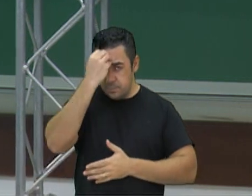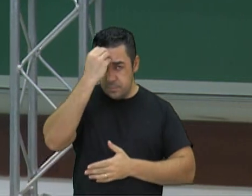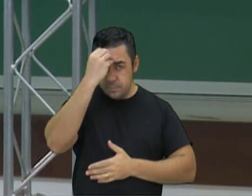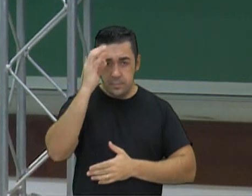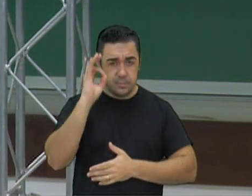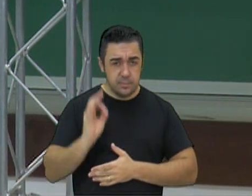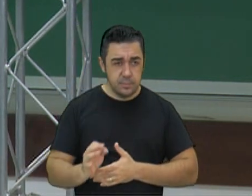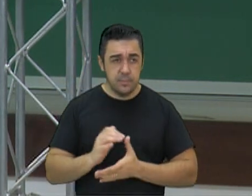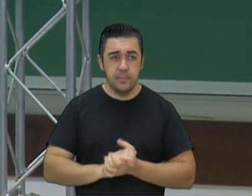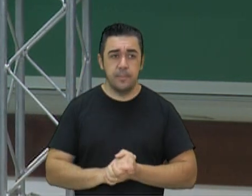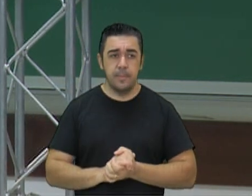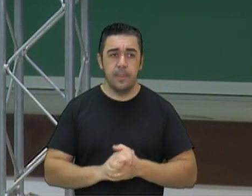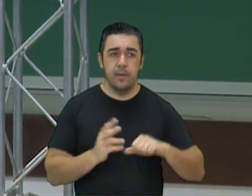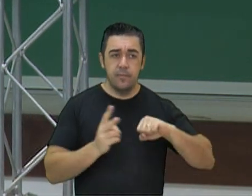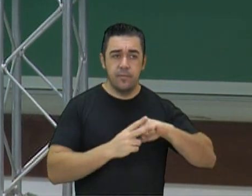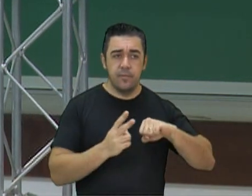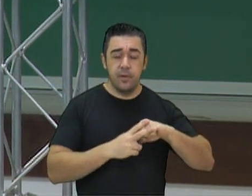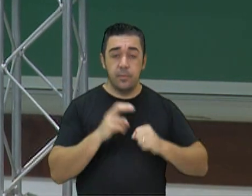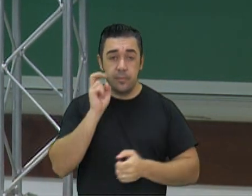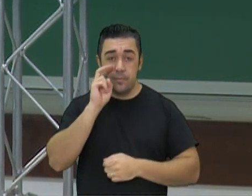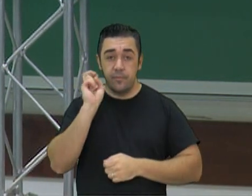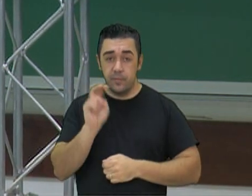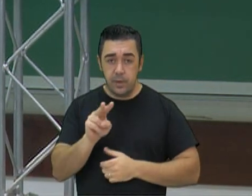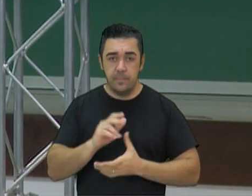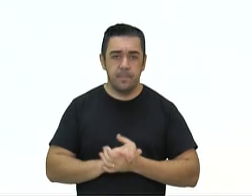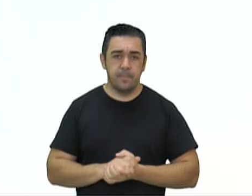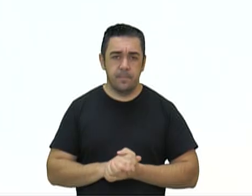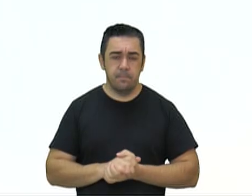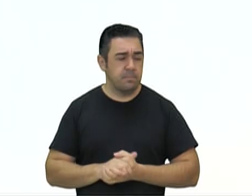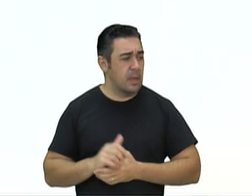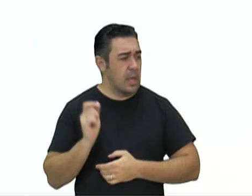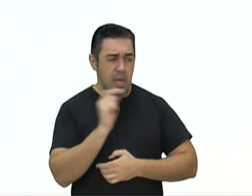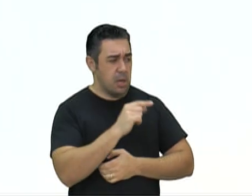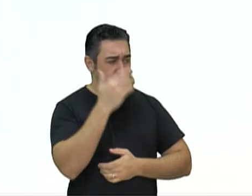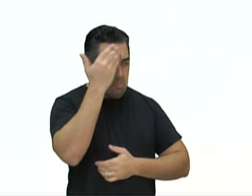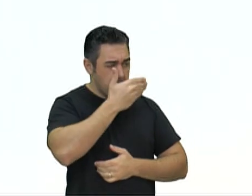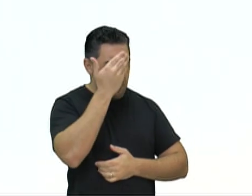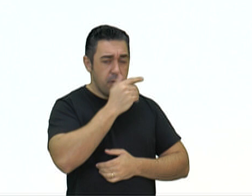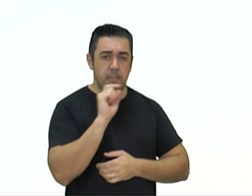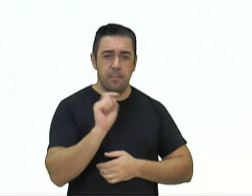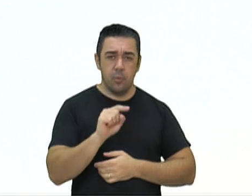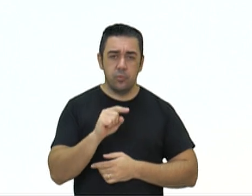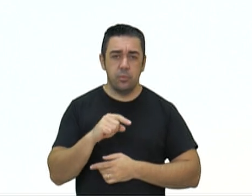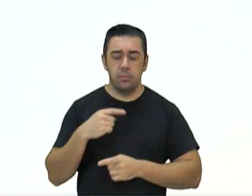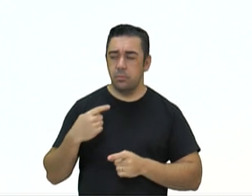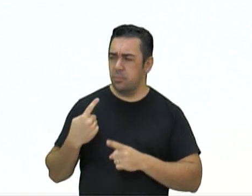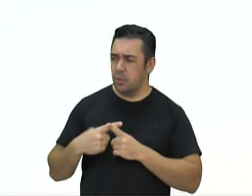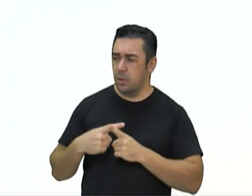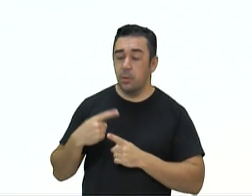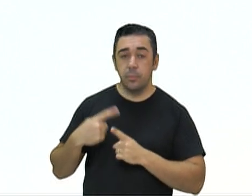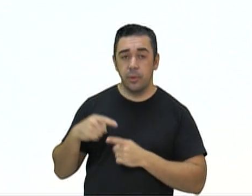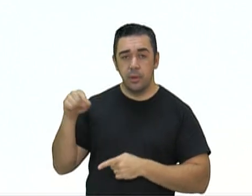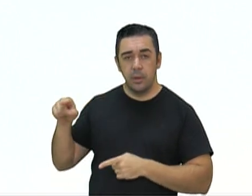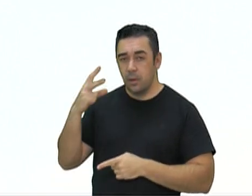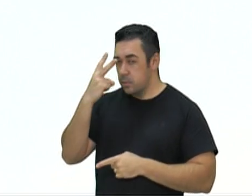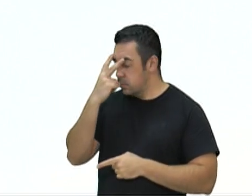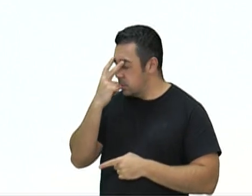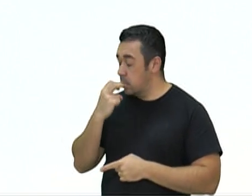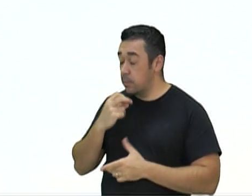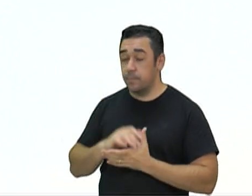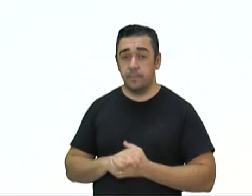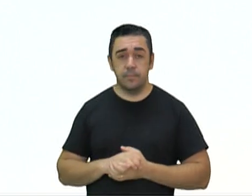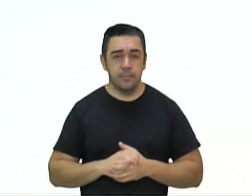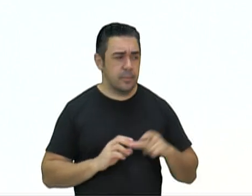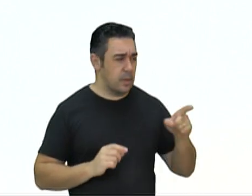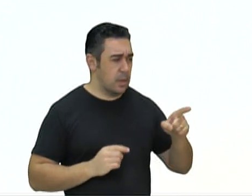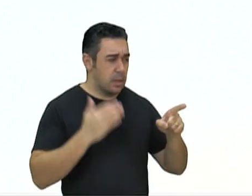aprender bem. Ó, o verbo ver. Então, na frase, ele não vê, ponto. Por quê? Porque ele é cego. Então, se eu digo ele